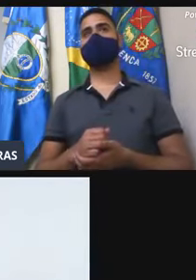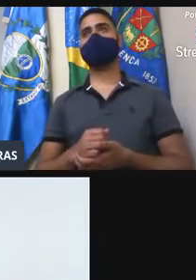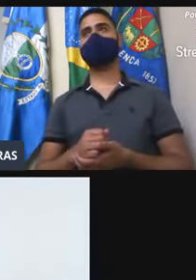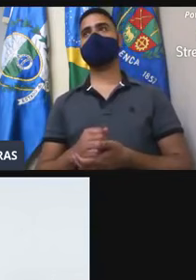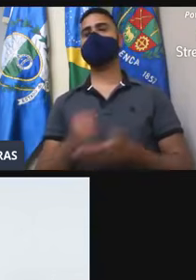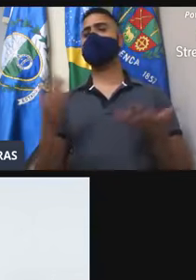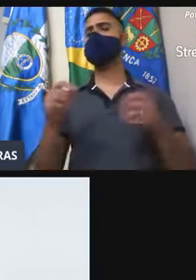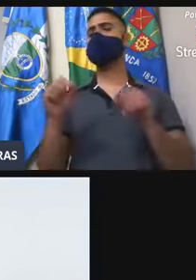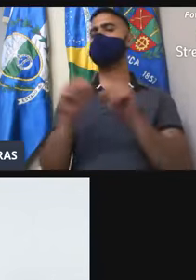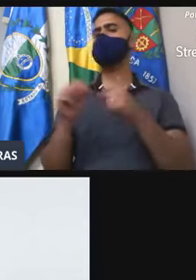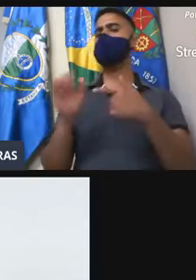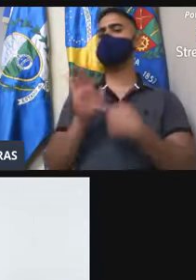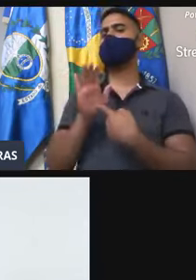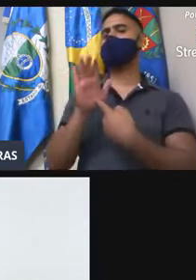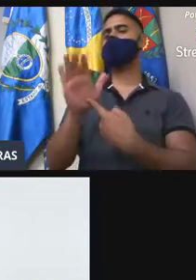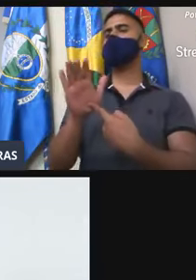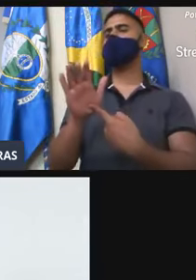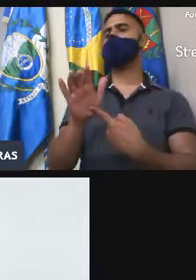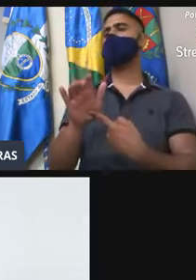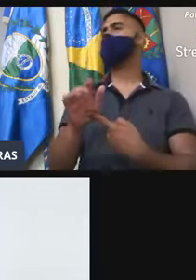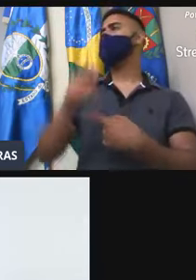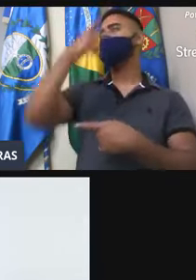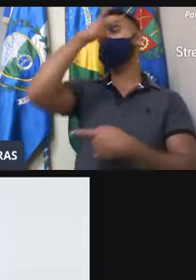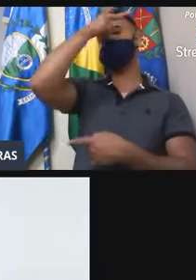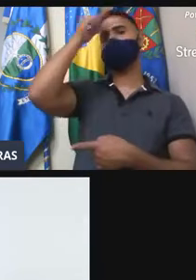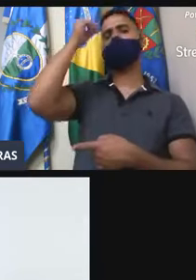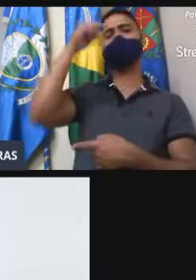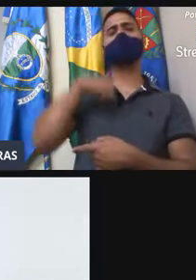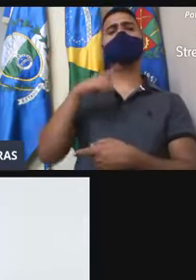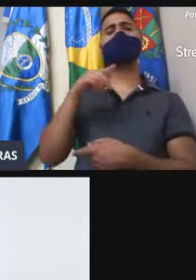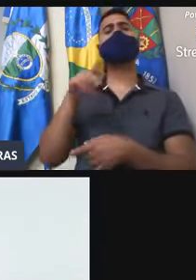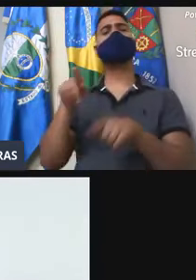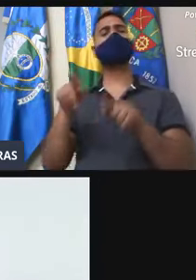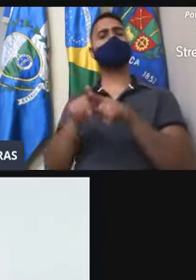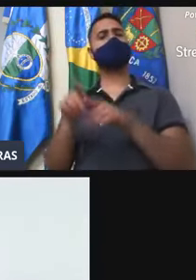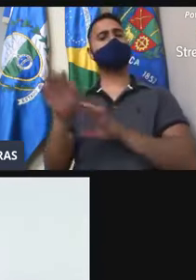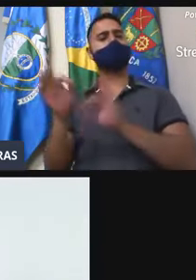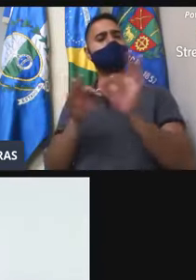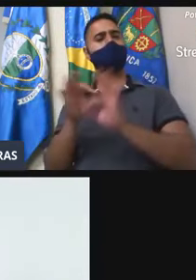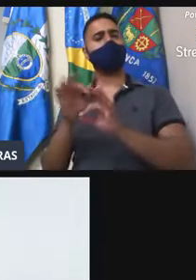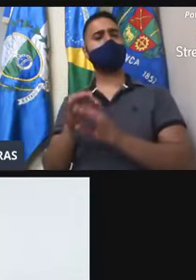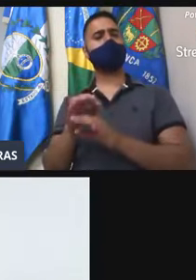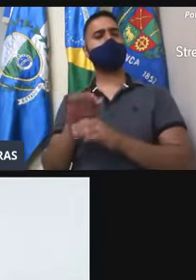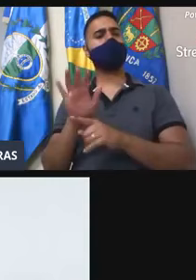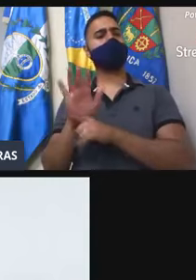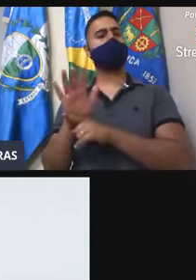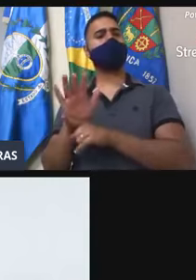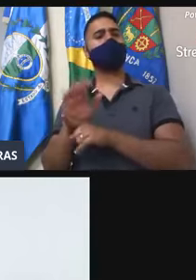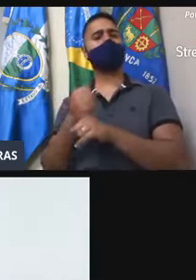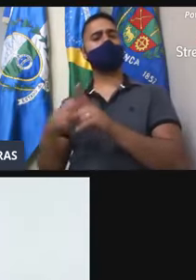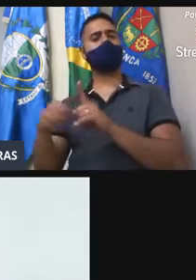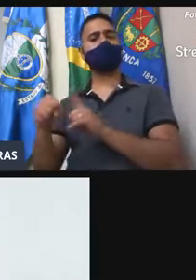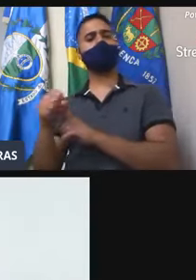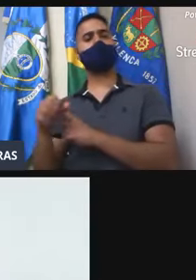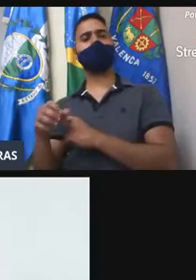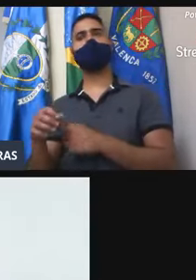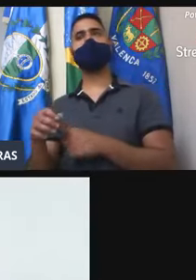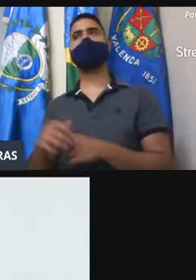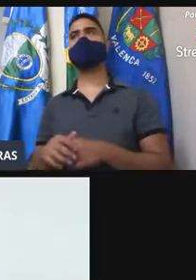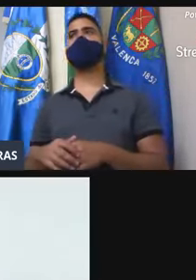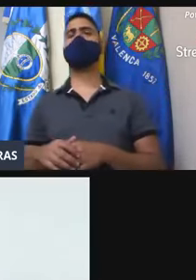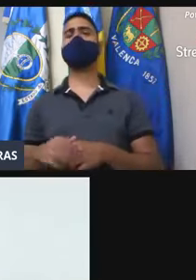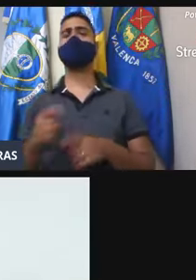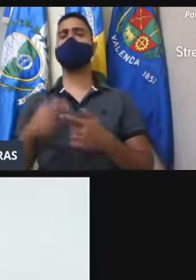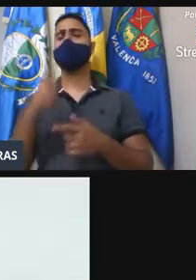estou fazendo uma indicação para que a prefeitura se atenha ao plano de saneamento, plano diretor de saneamento básico, porque parece que ele é de